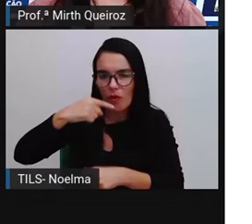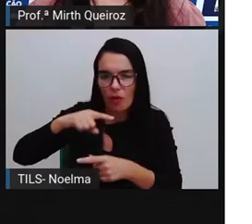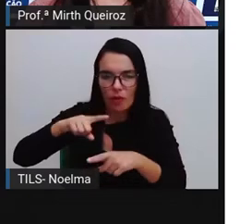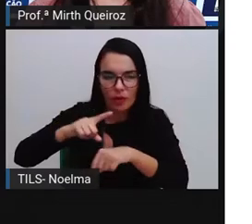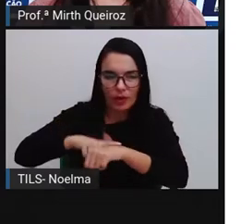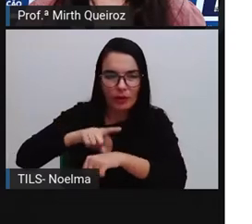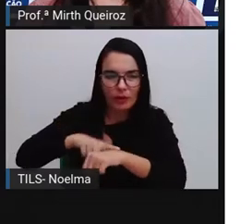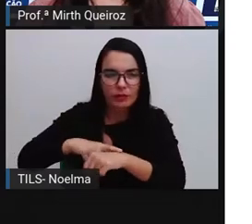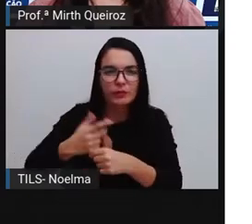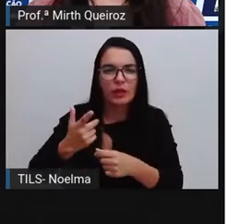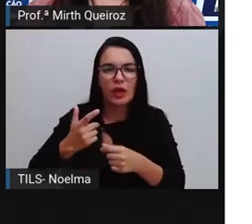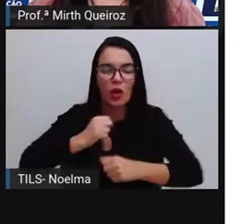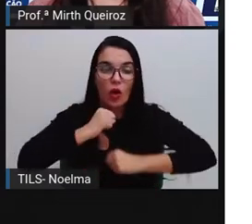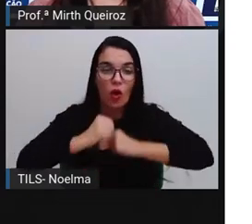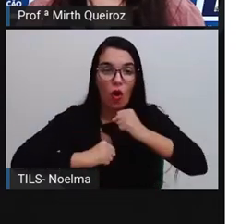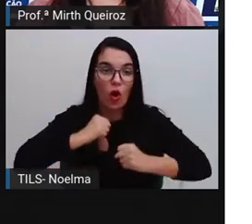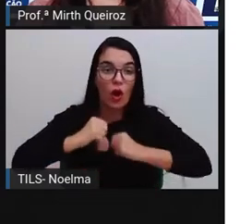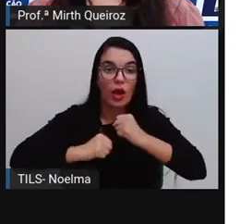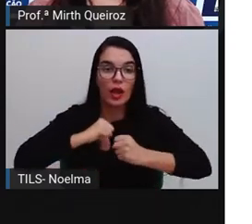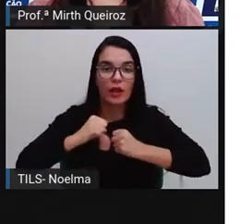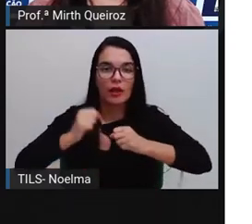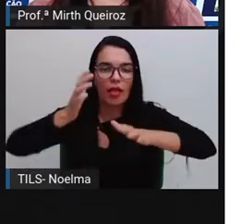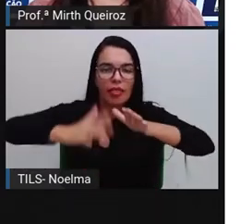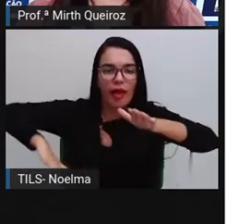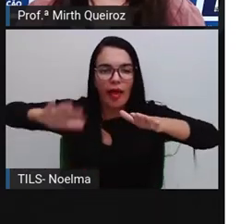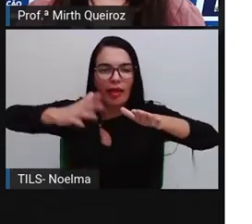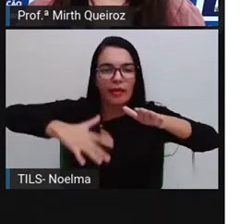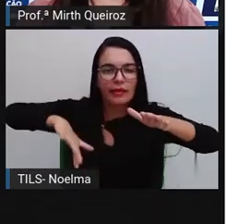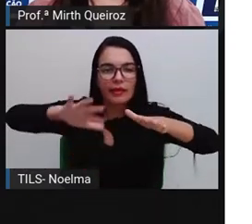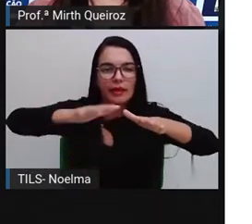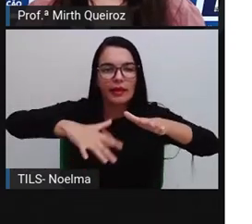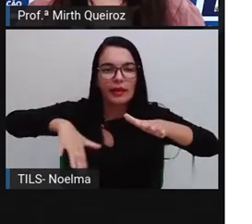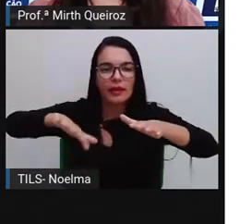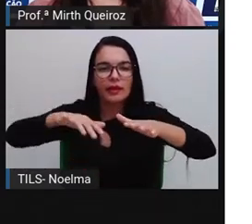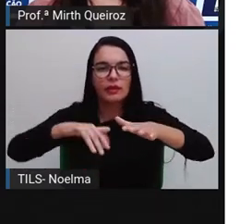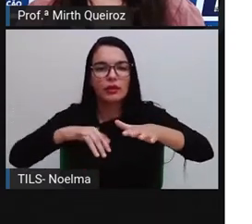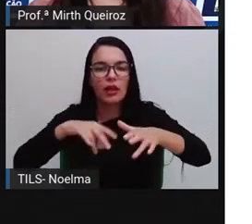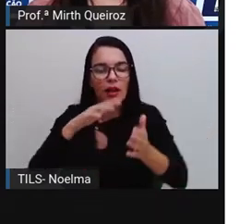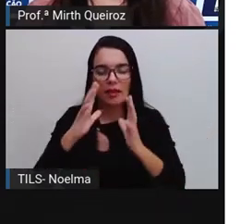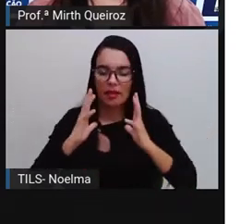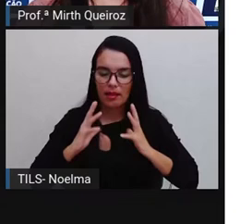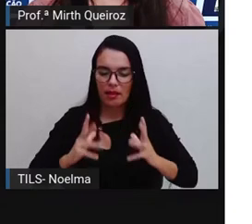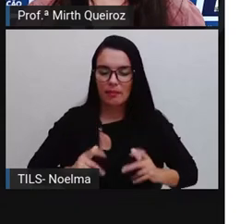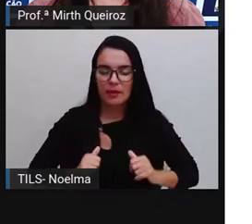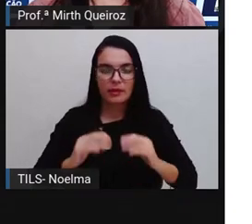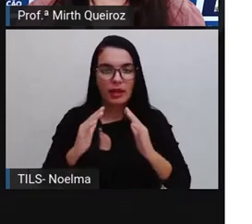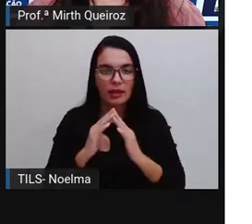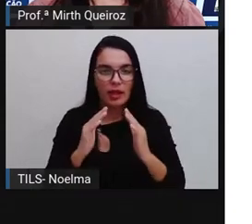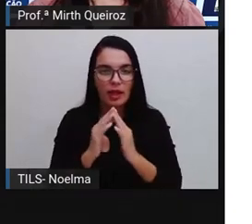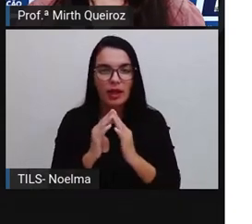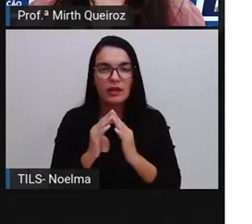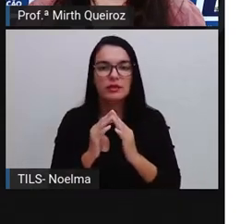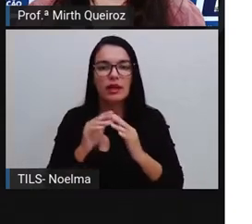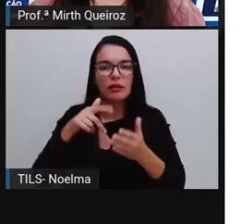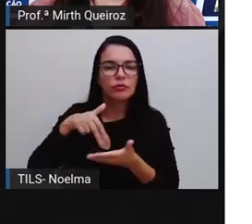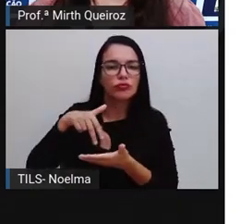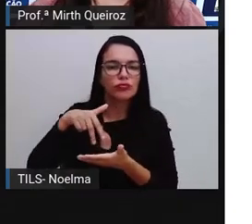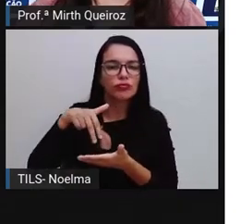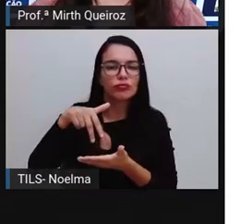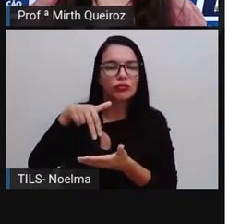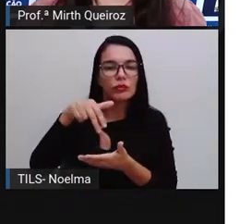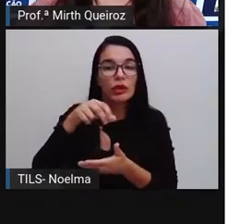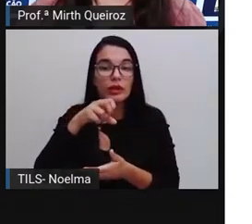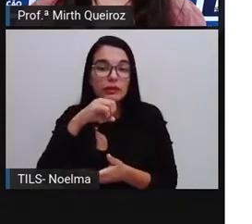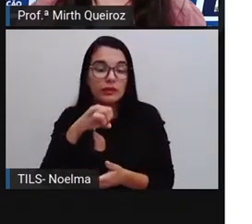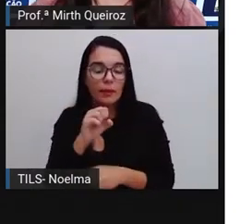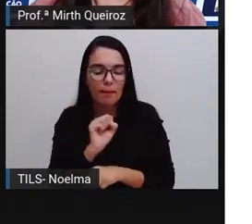ar livre, nadando, fazendo esteira, limpando a casa, caminhando, e quanto de água a gente perde